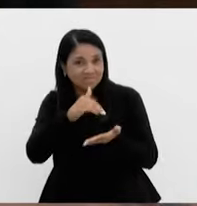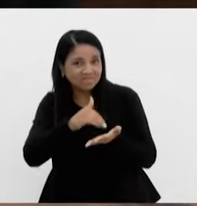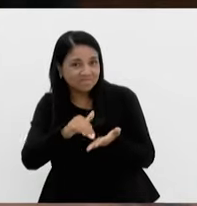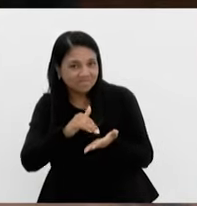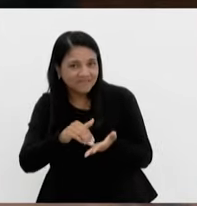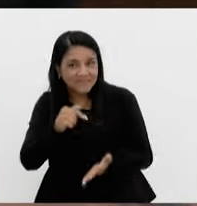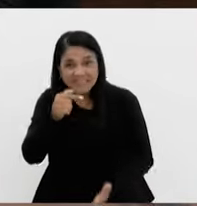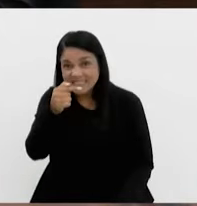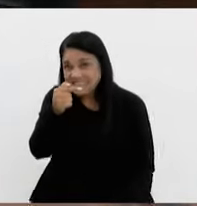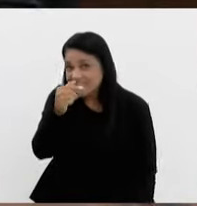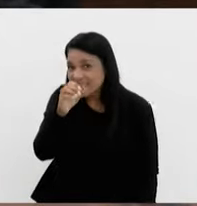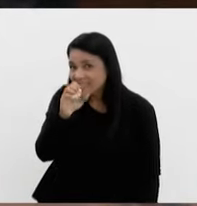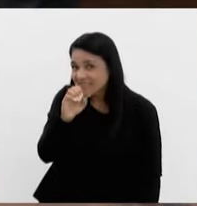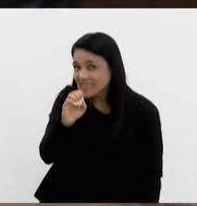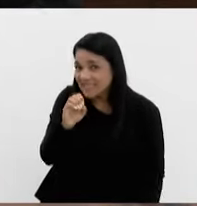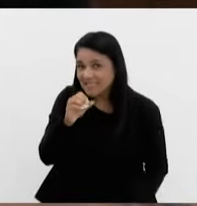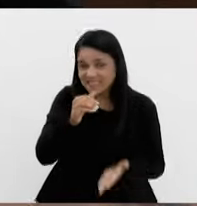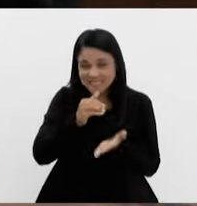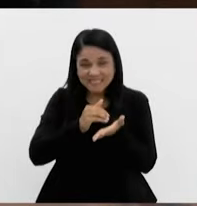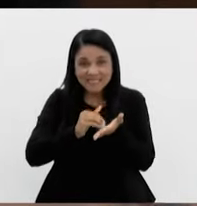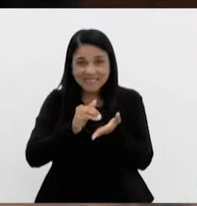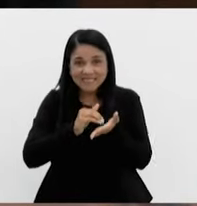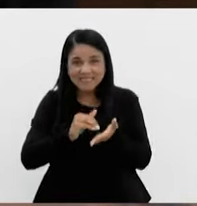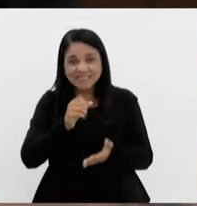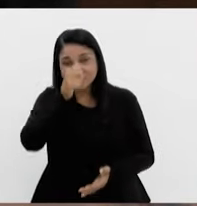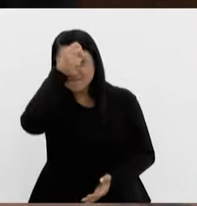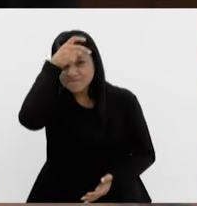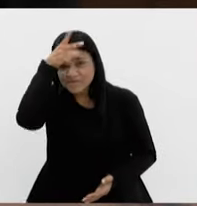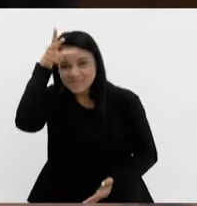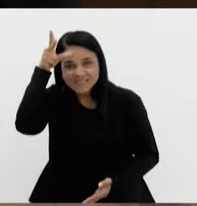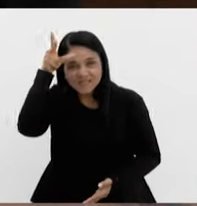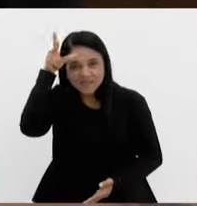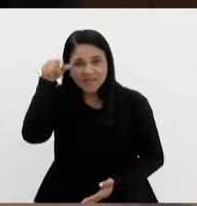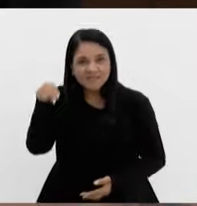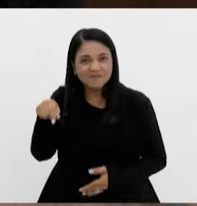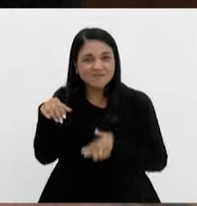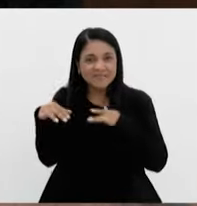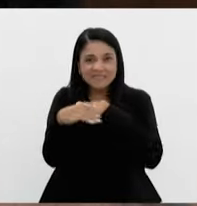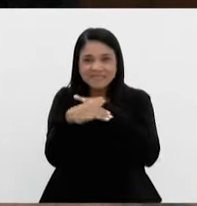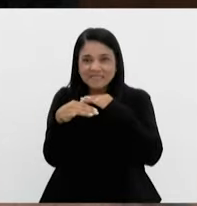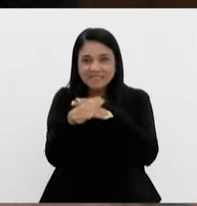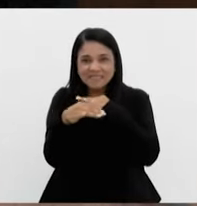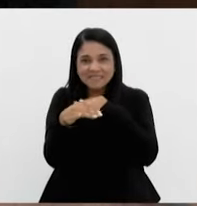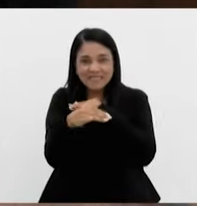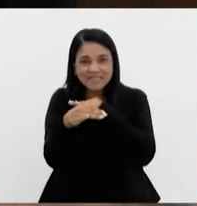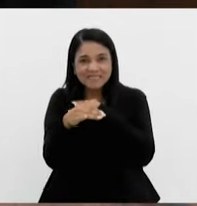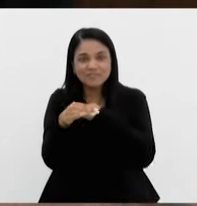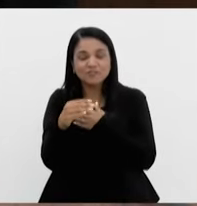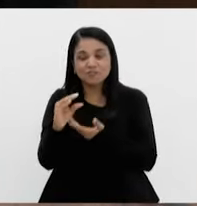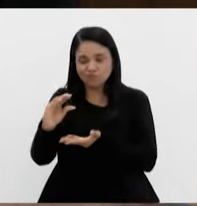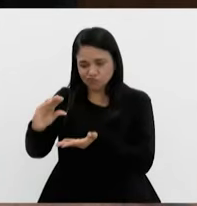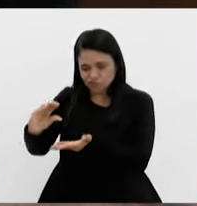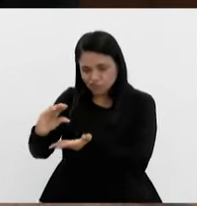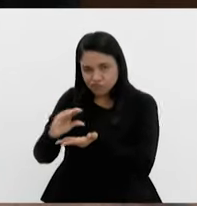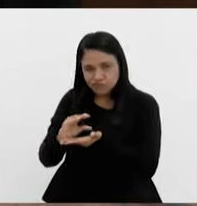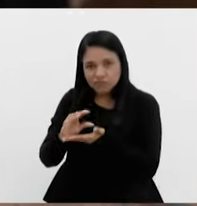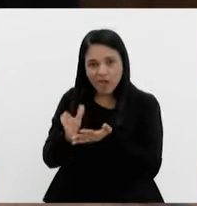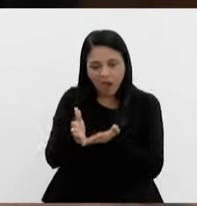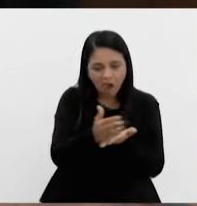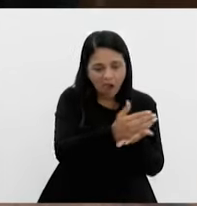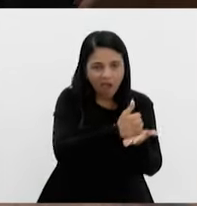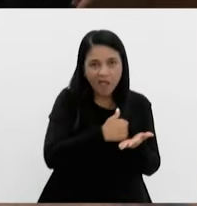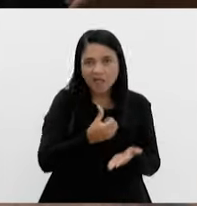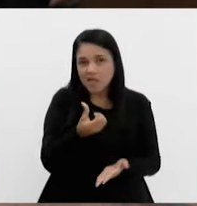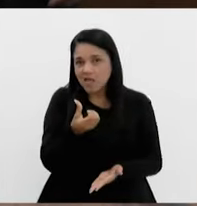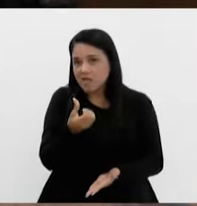Presidente 70 secretarias municipais uma cidade com orçamento de 6 bilhões e criou agora